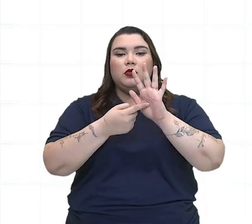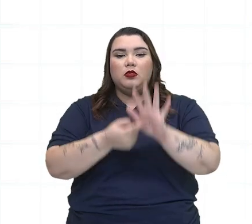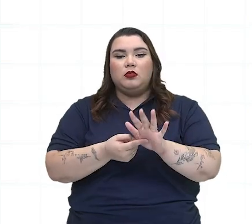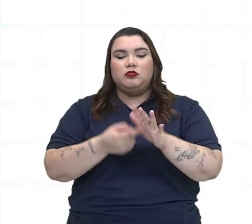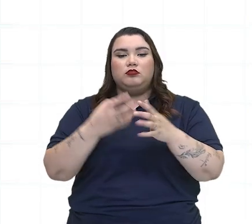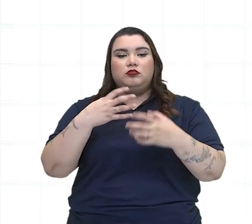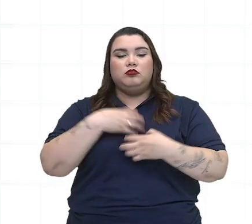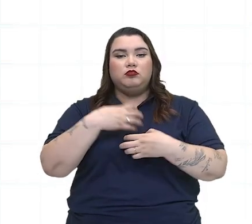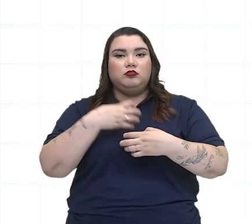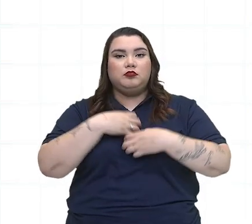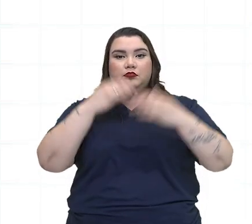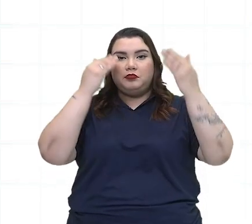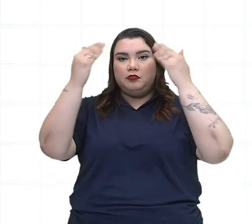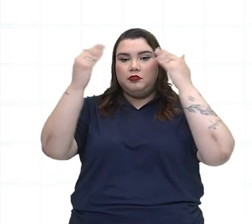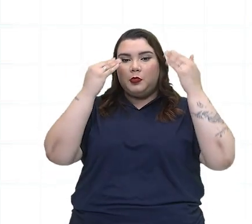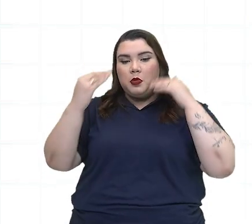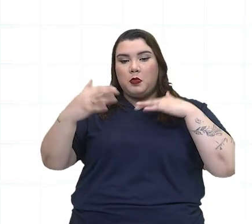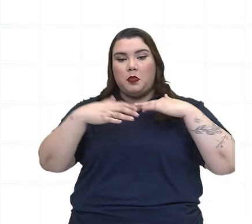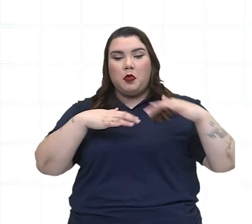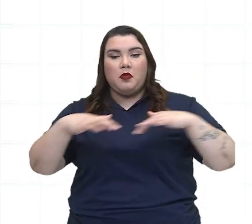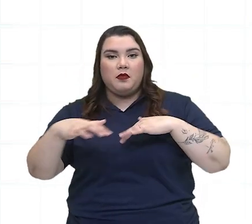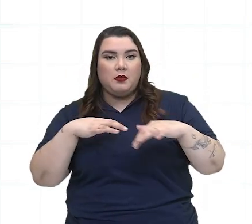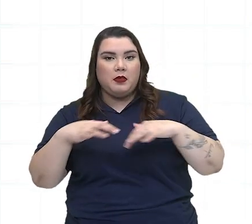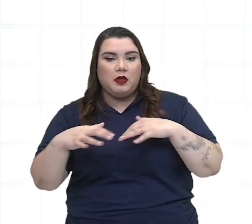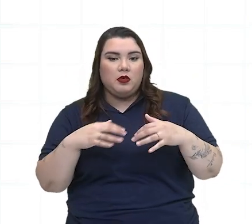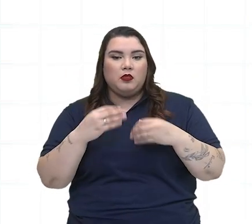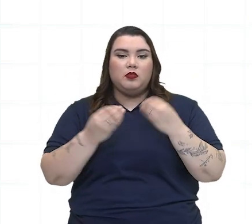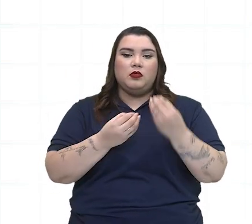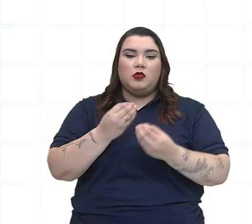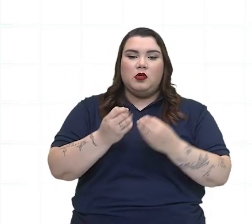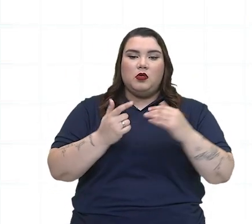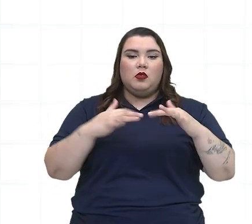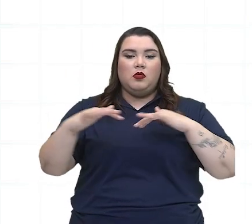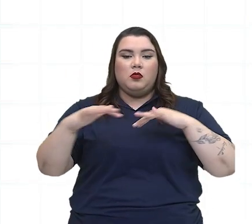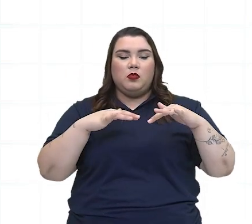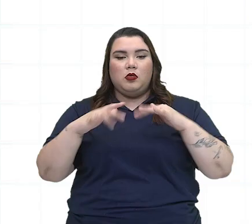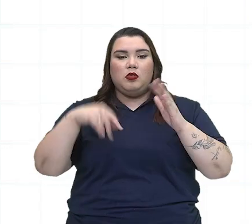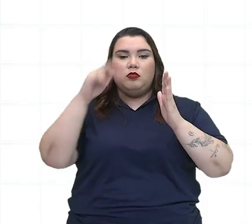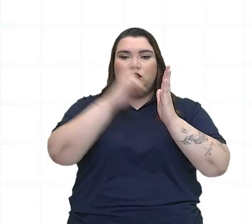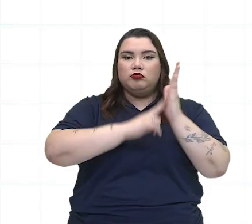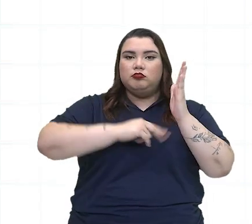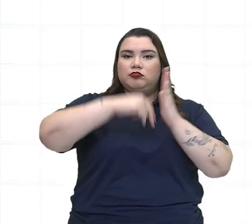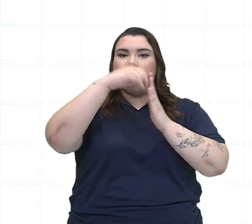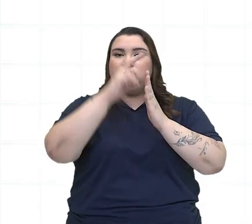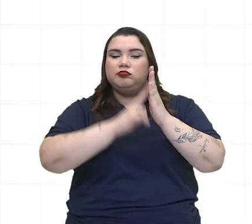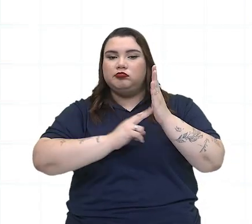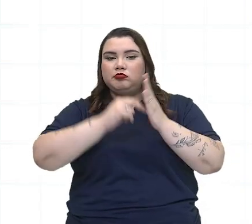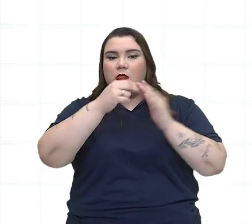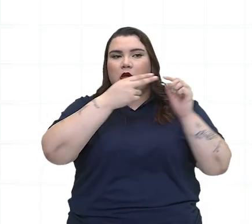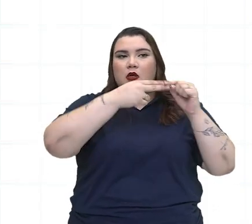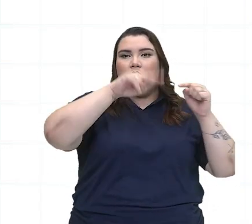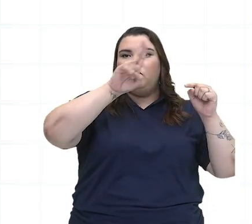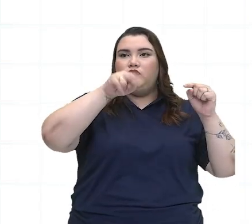estado psicológico agitado através do movimento das pinceladas e um